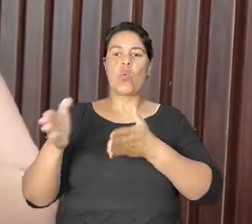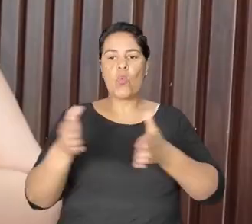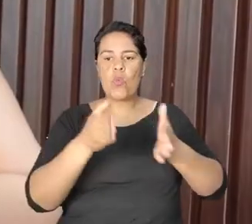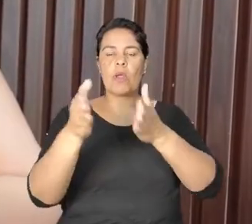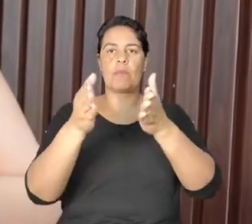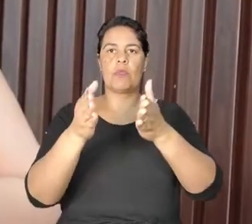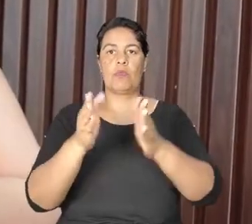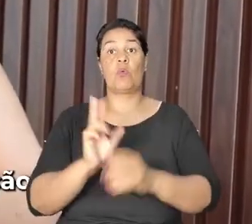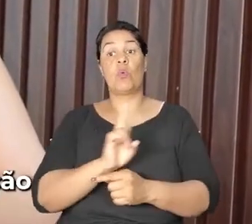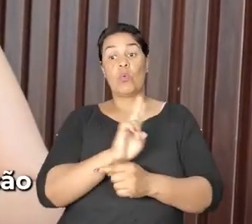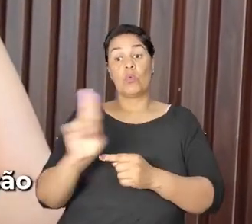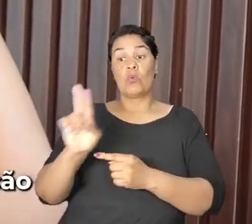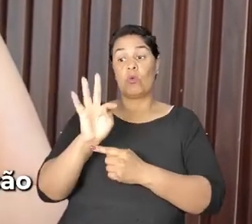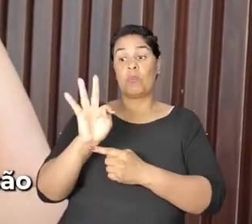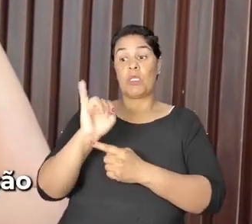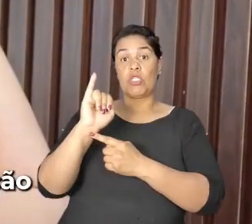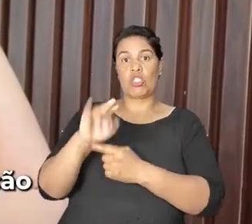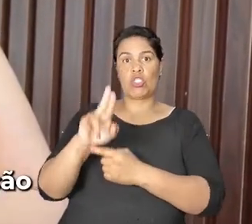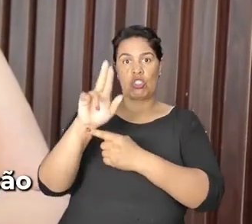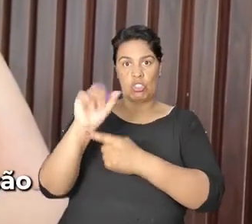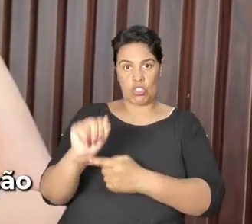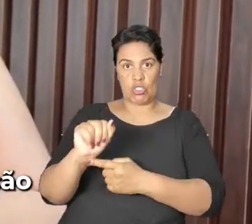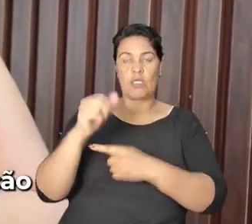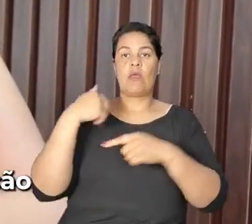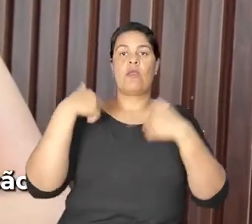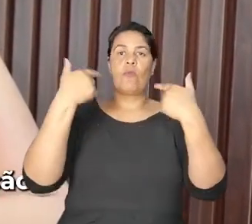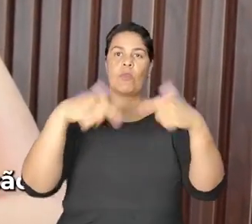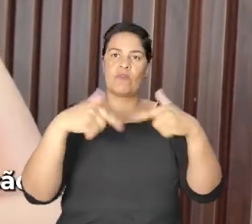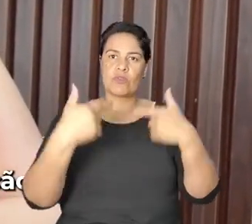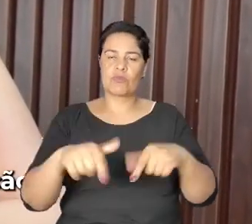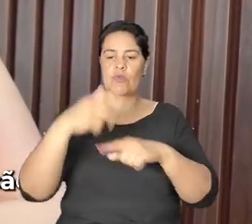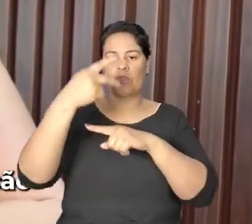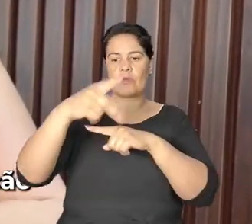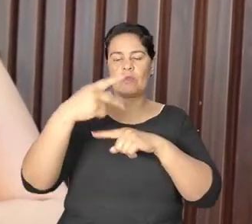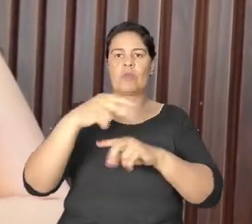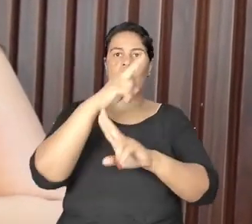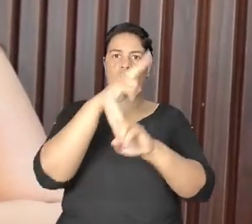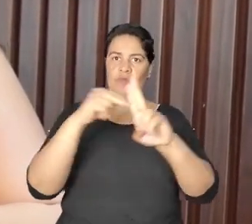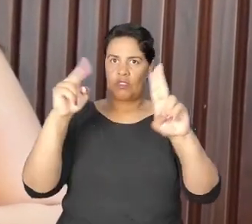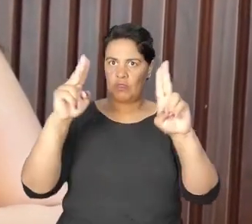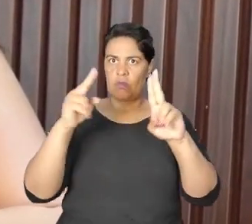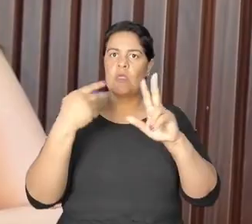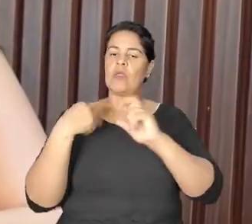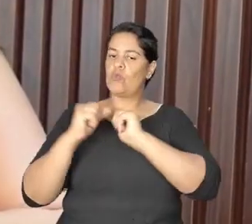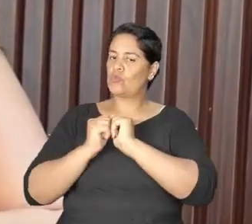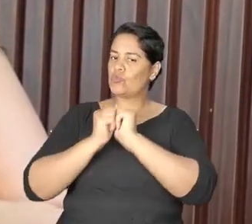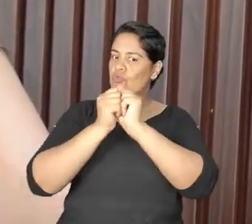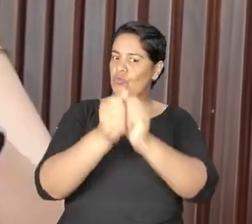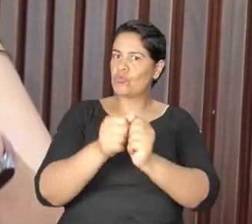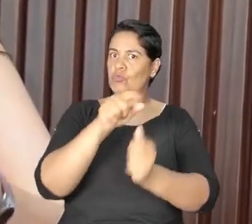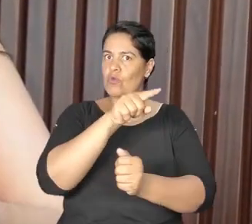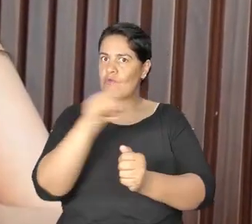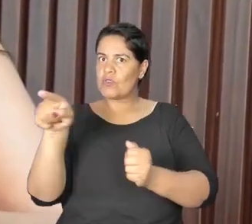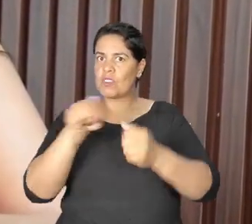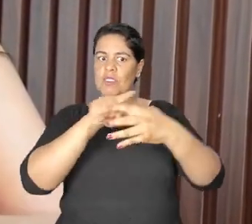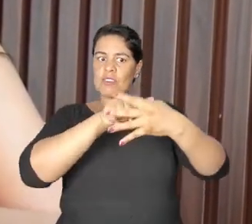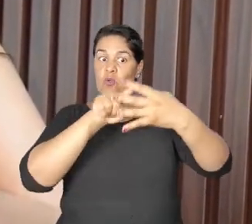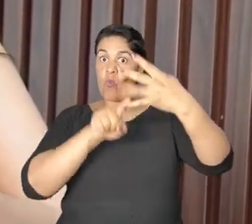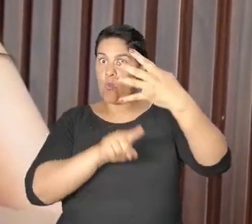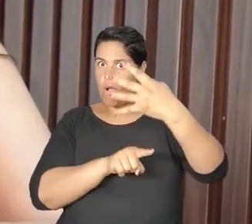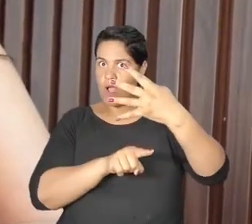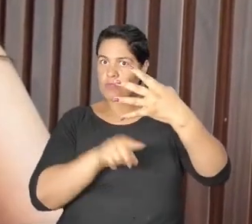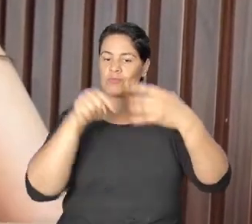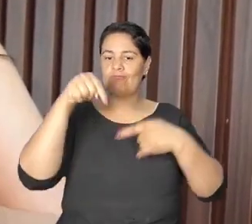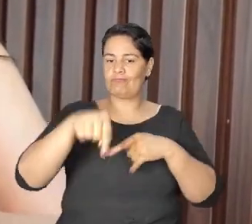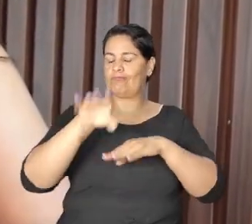que trilharemos. Meu nome é Etienne Baldez, sou professora da Faculdade de Educação da Universidade de Brasília e seguirei com vocês